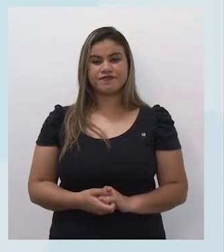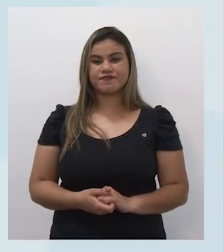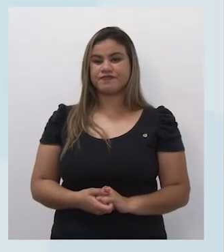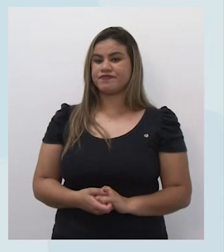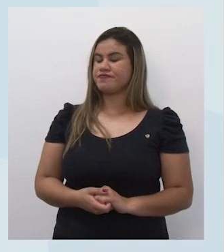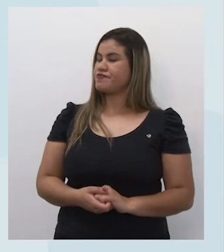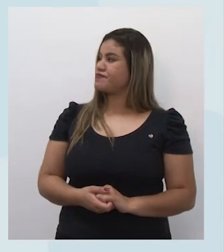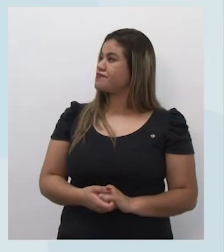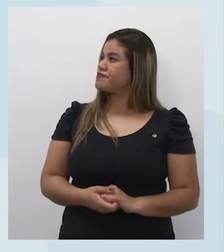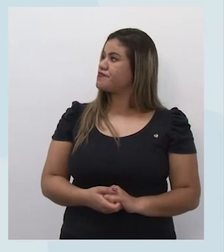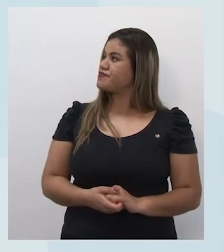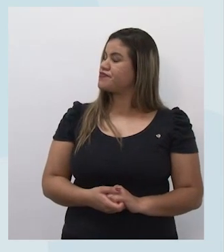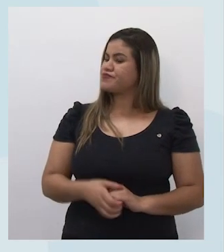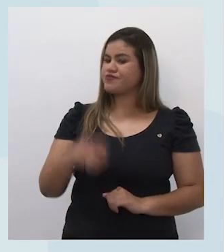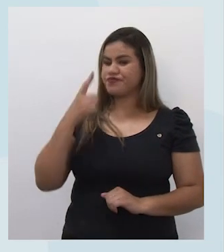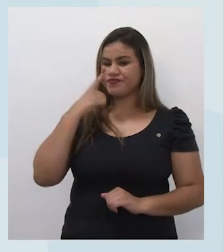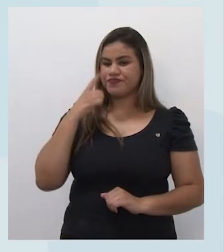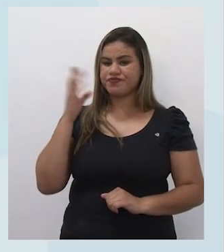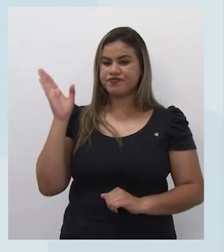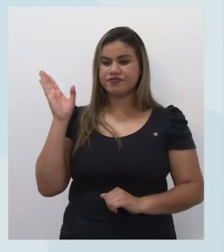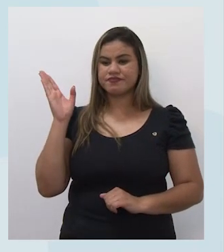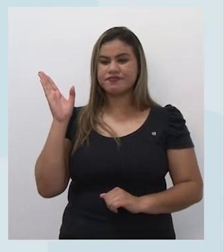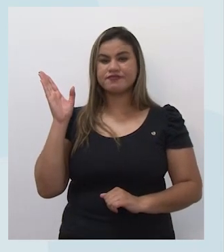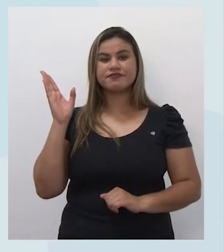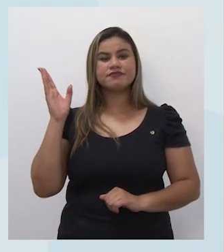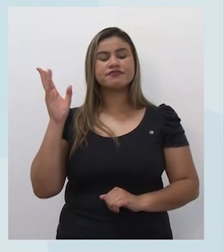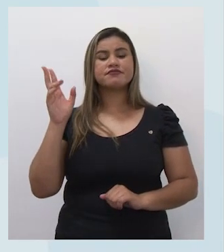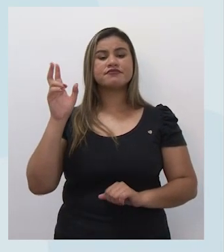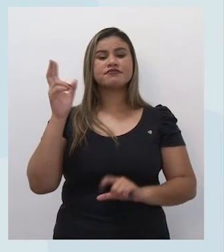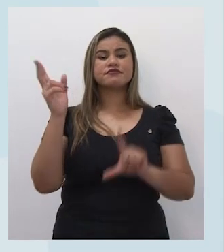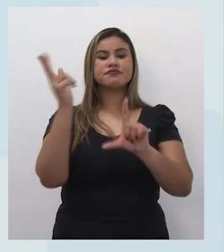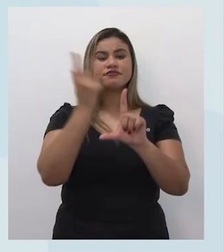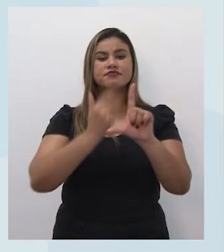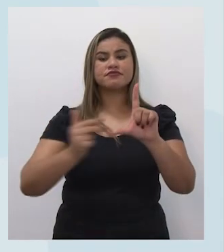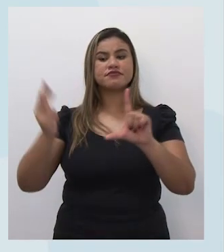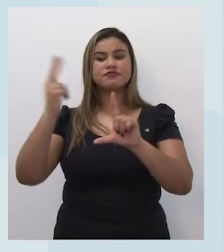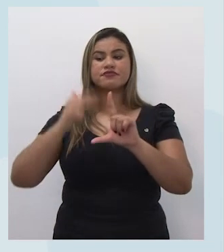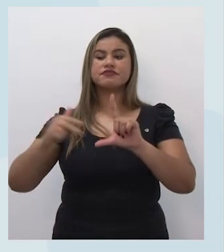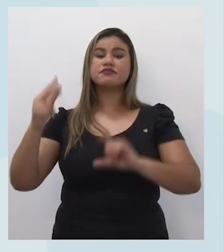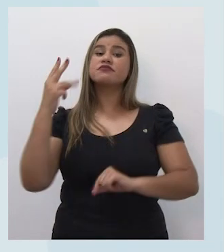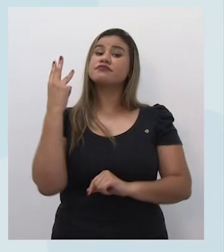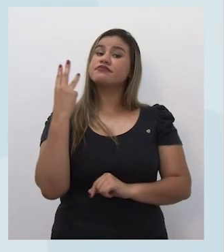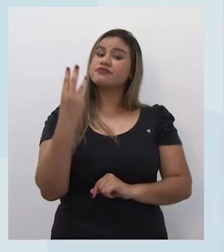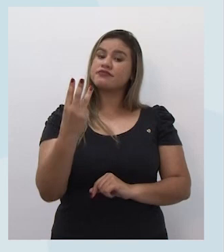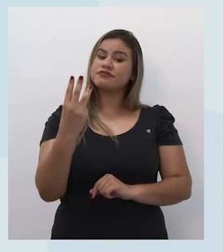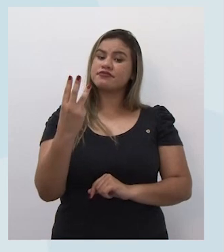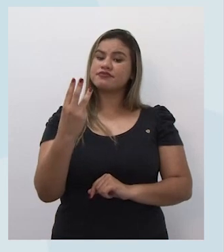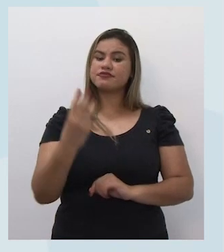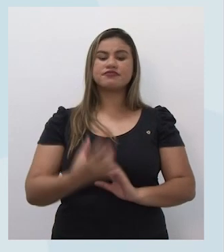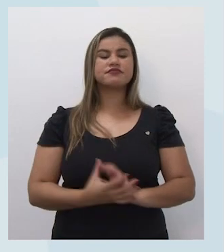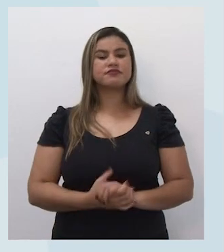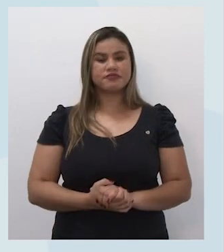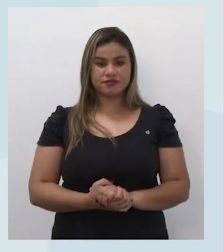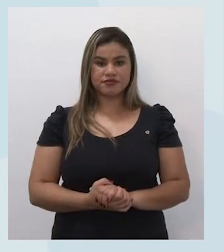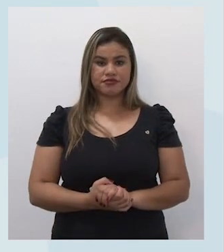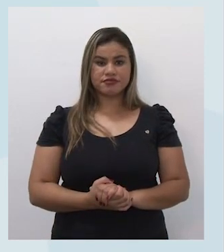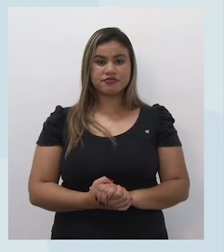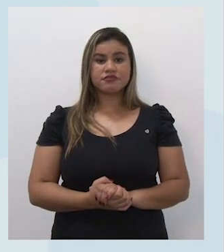Isso. Então nós temos aí 3 imagens, tá certo? São 3 imagens diferentes, né? E nós